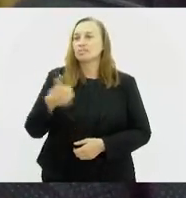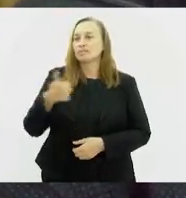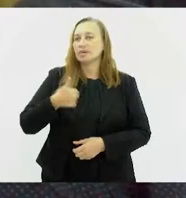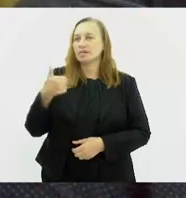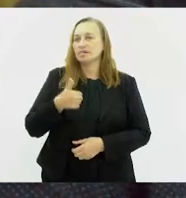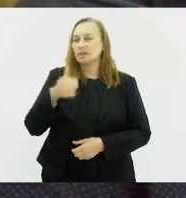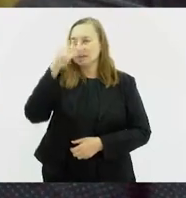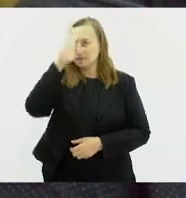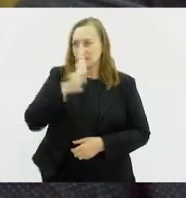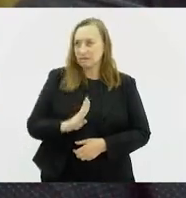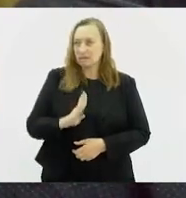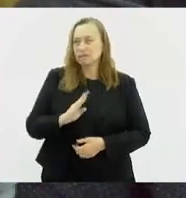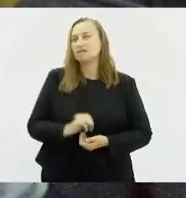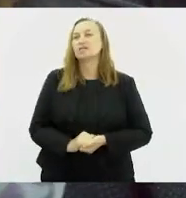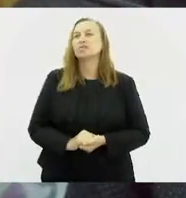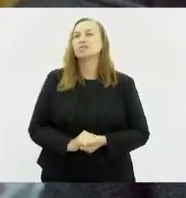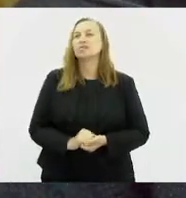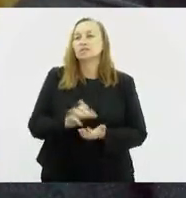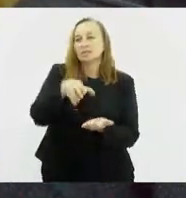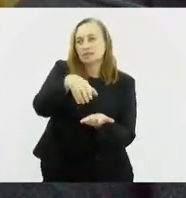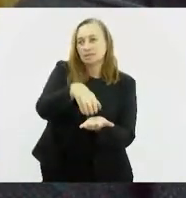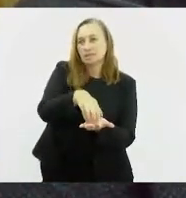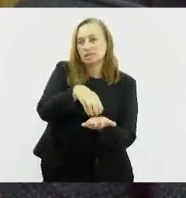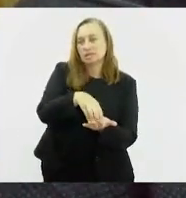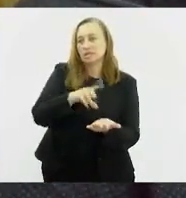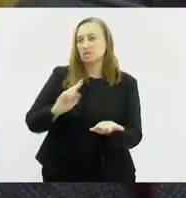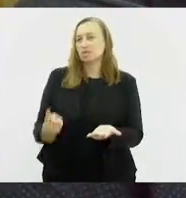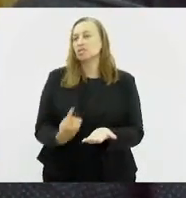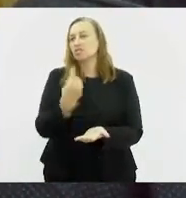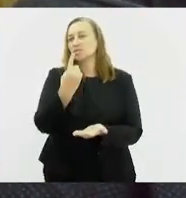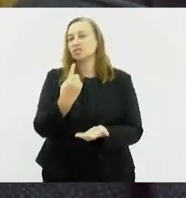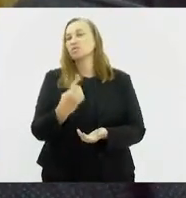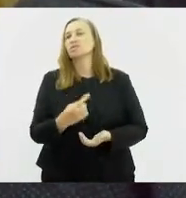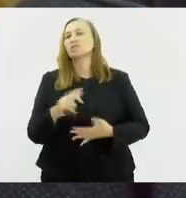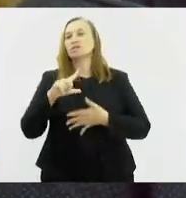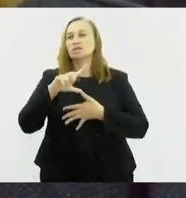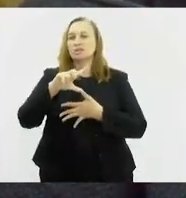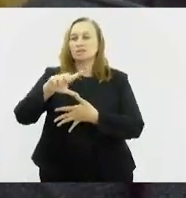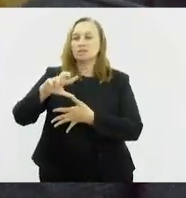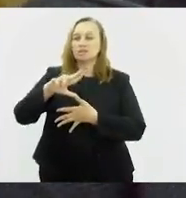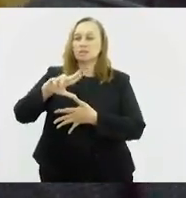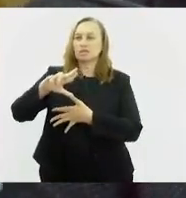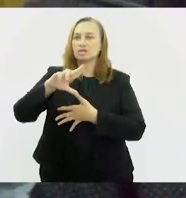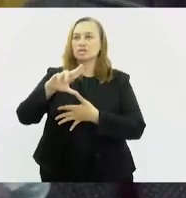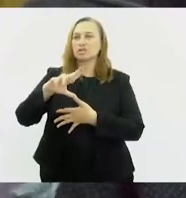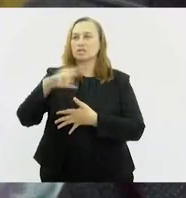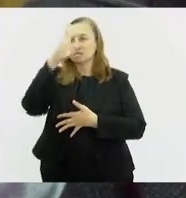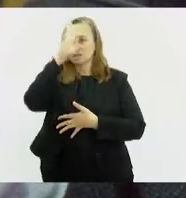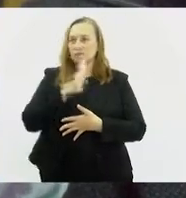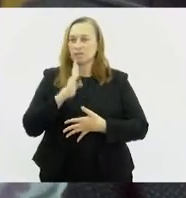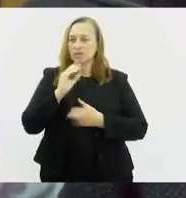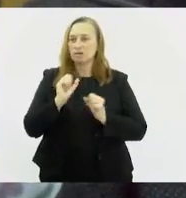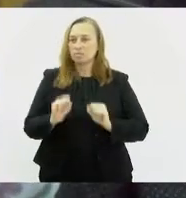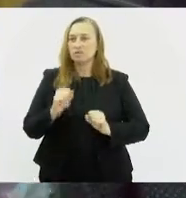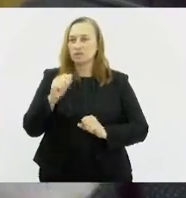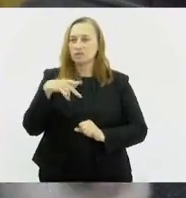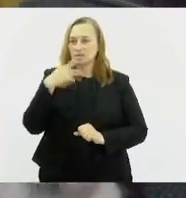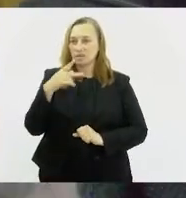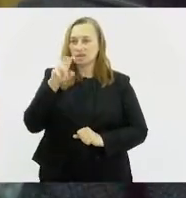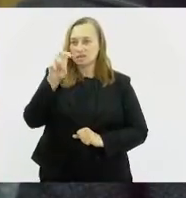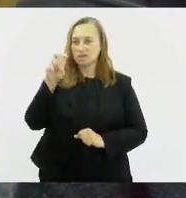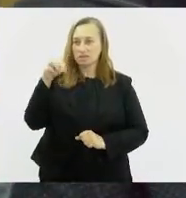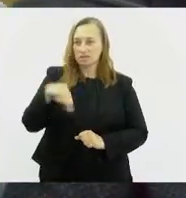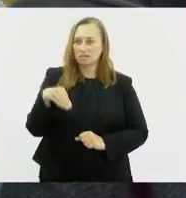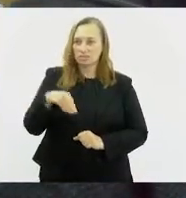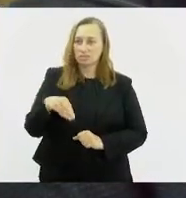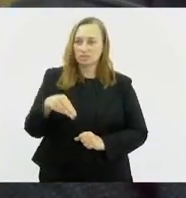gratuita, primeiro centro, né, e único da América Latina gratuito, que ela pudesse fazer uma fala, 5 minutos, bem